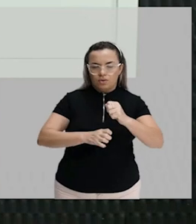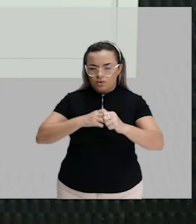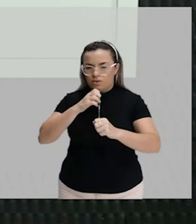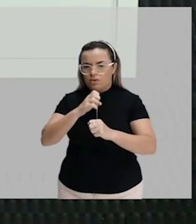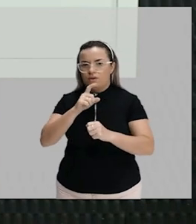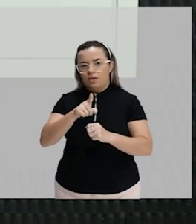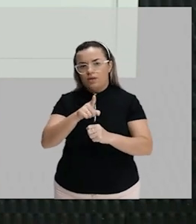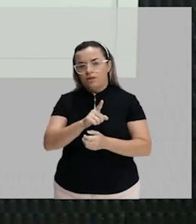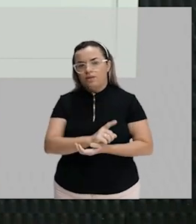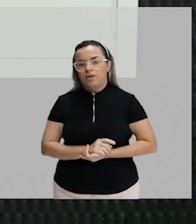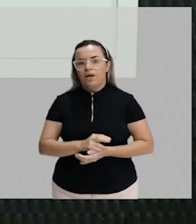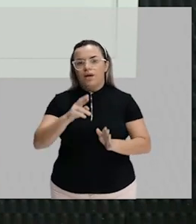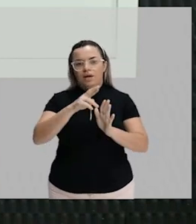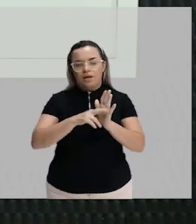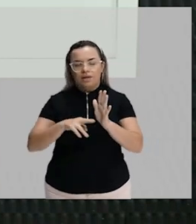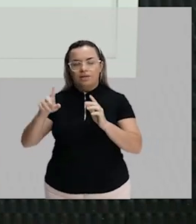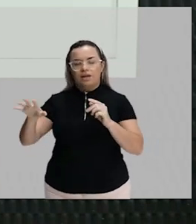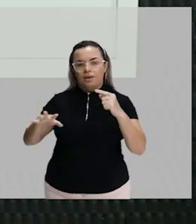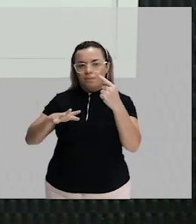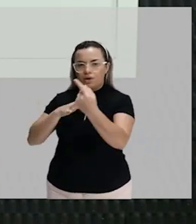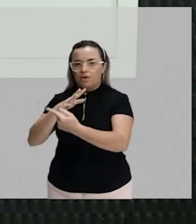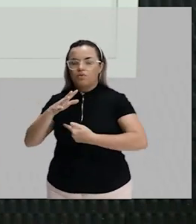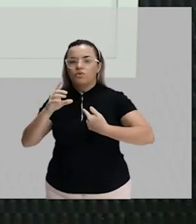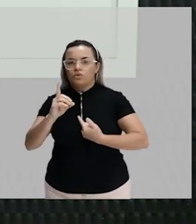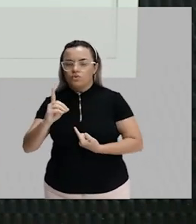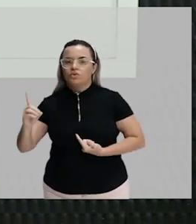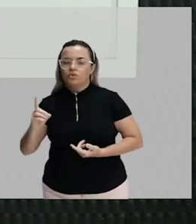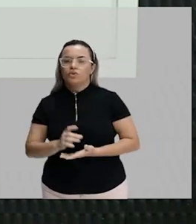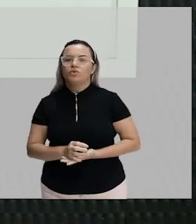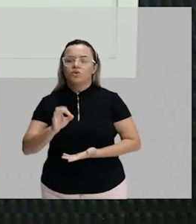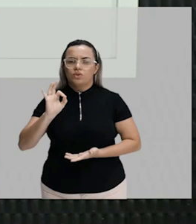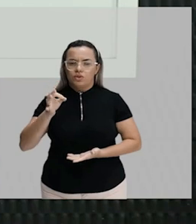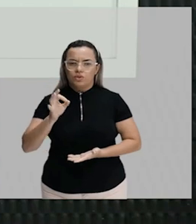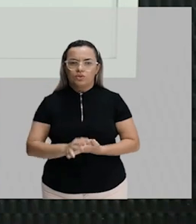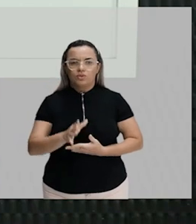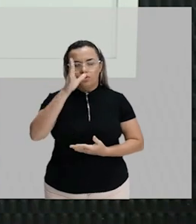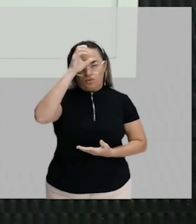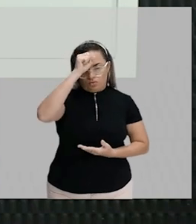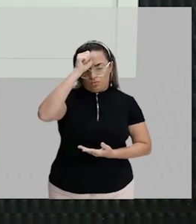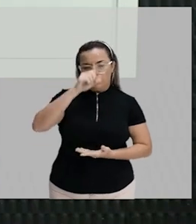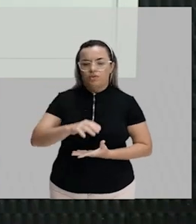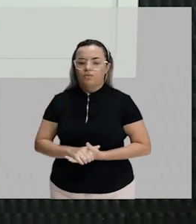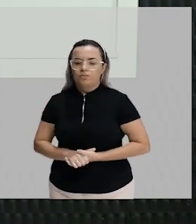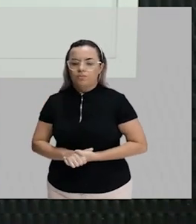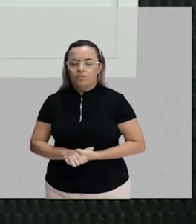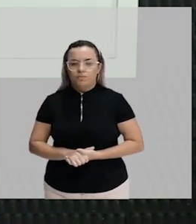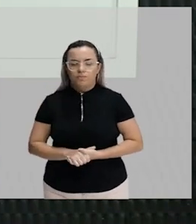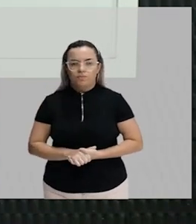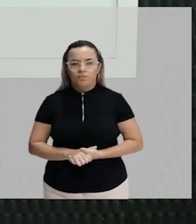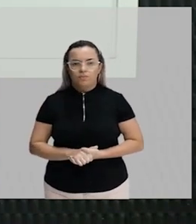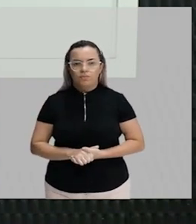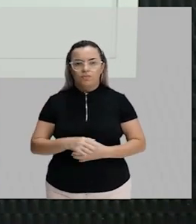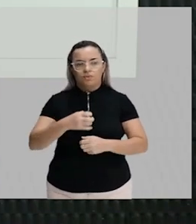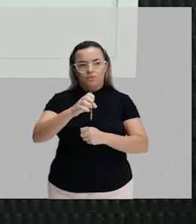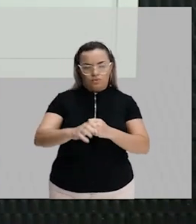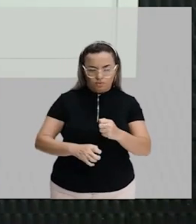em que ela é né quer dizer se tratando de um próton desculpa você vai tratar do jeito que é se for um